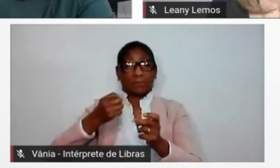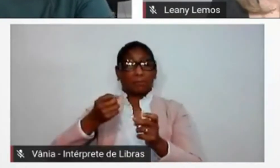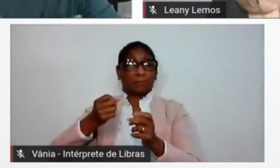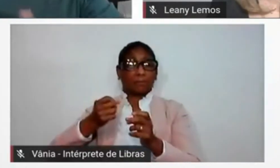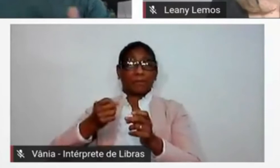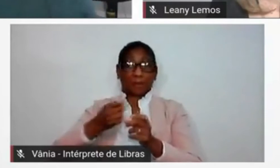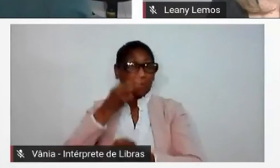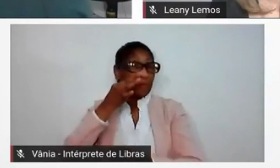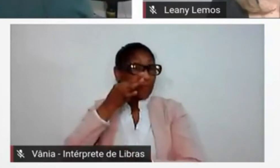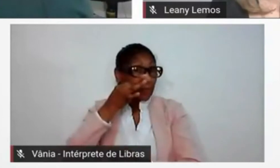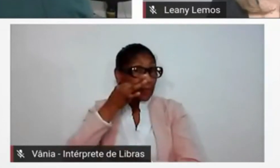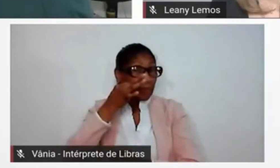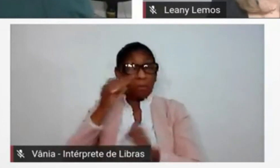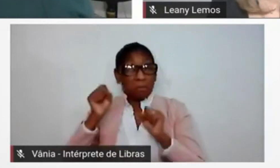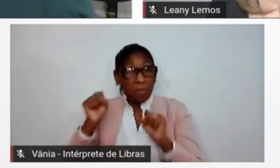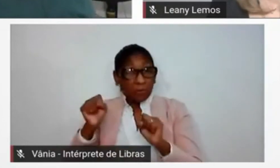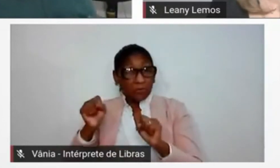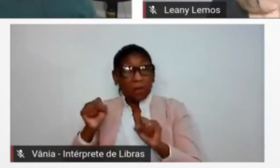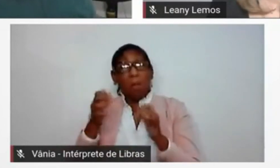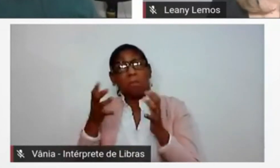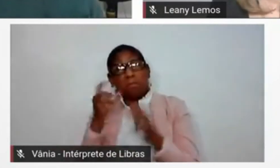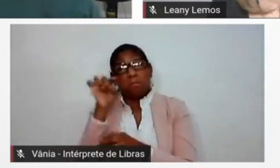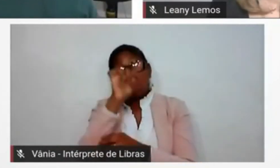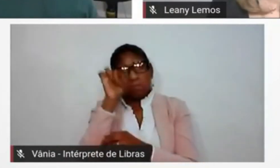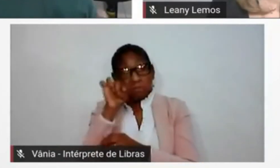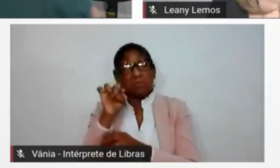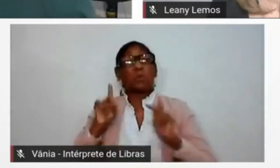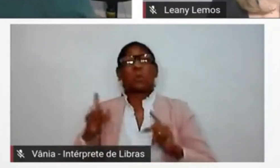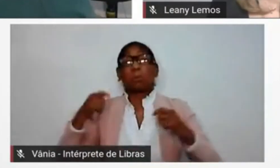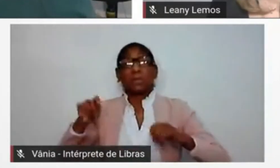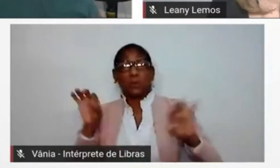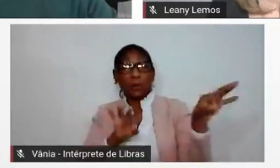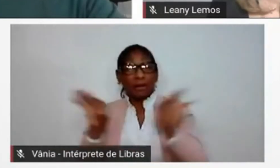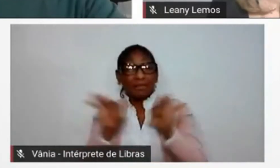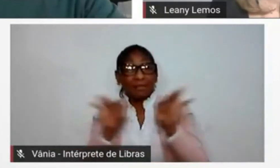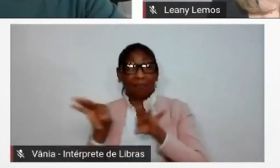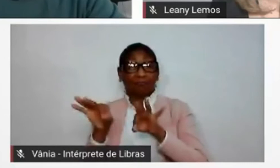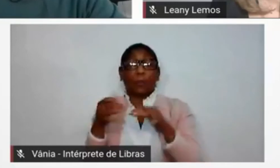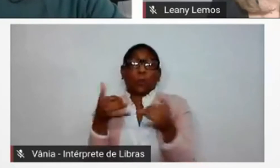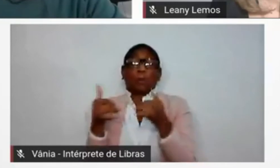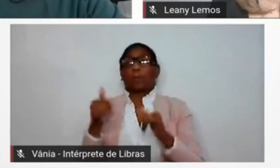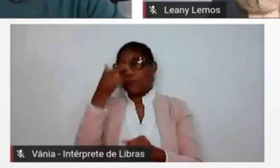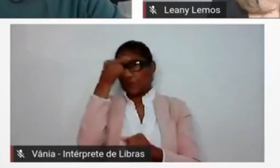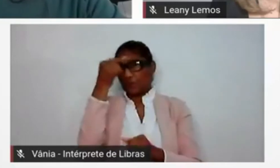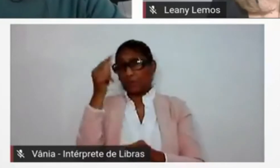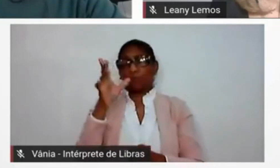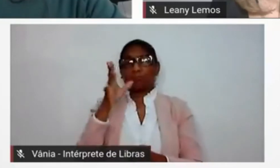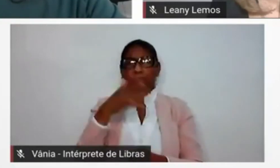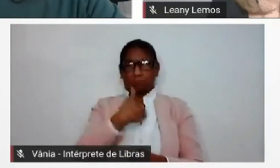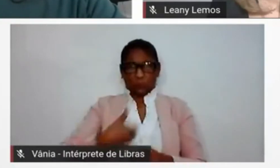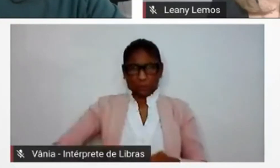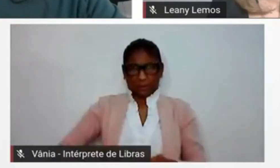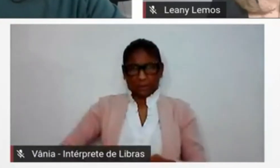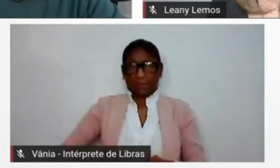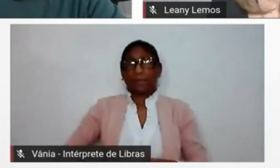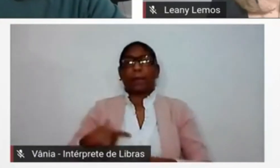presencial, porque as pessoas precisam se programar. Na rede pública, especialmente, em que a burocracia